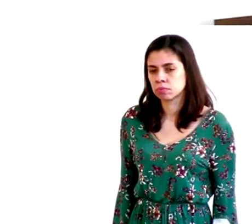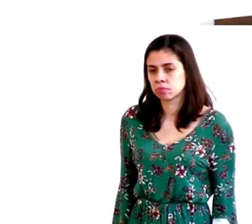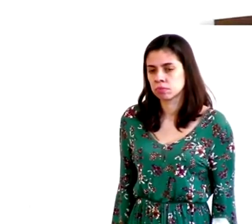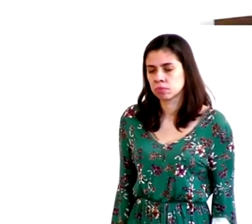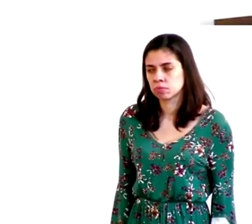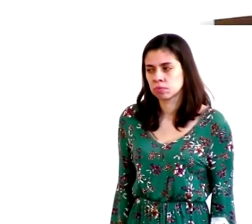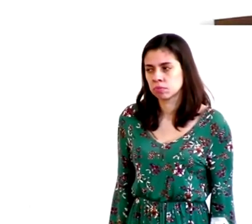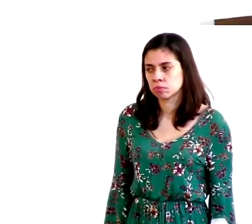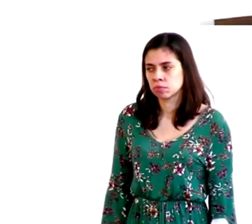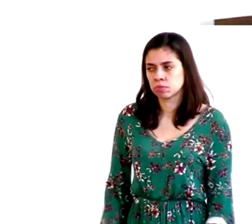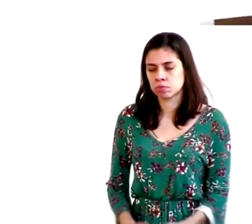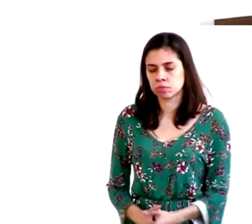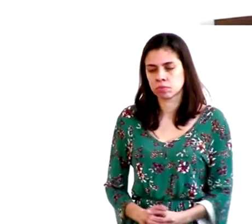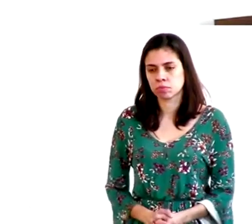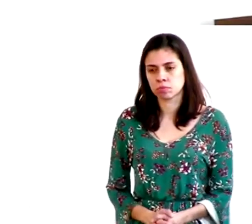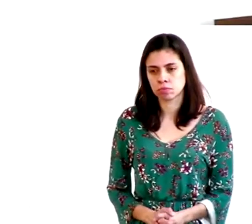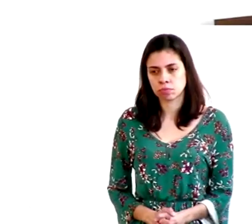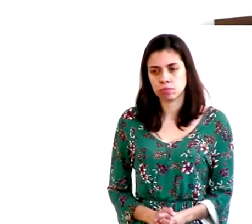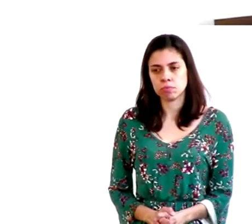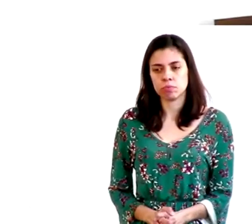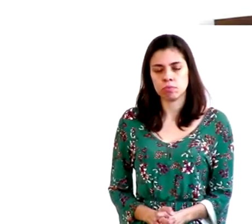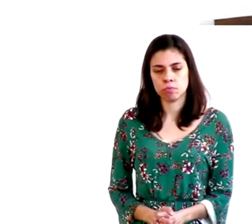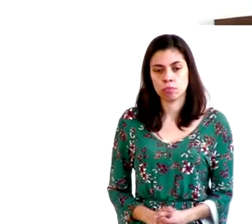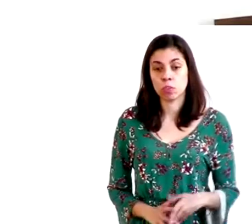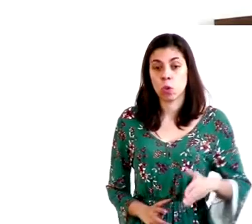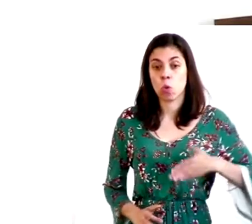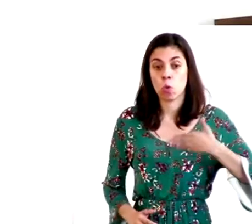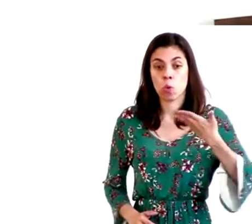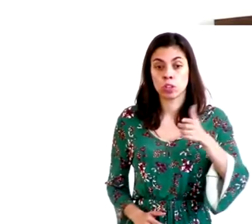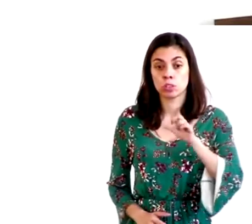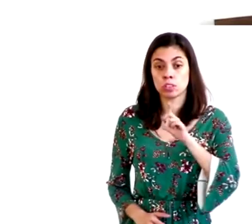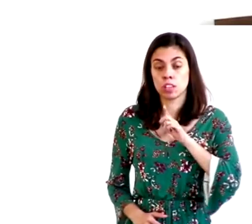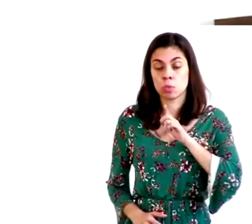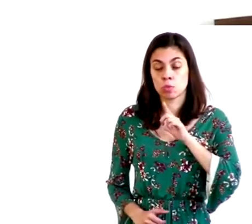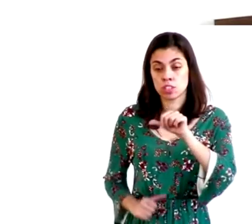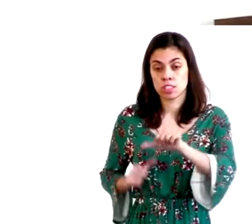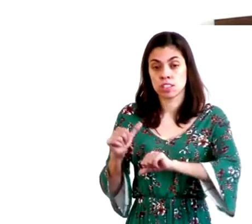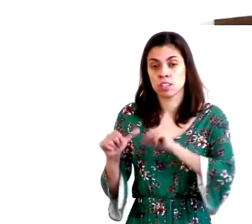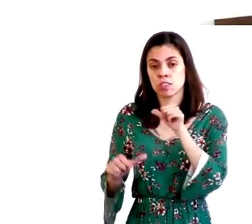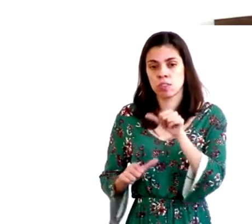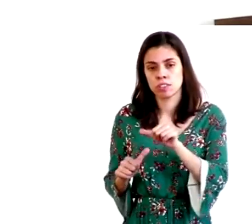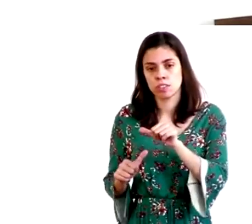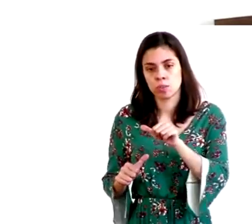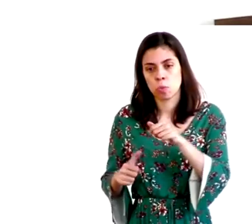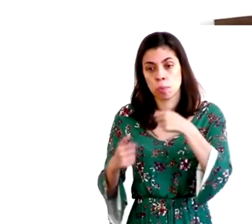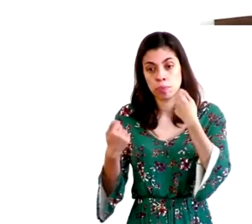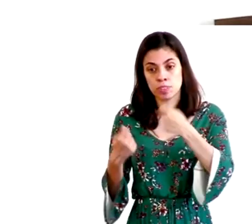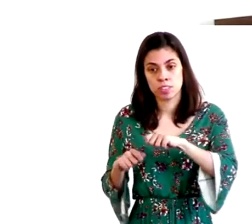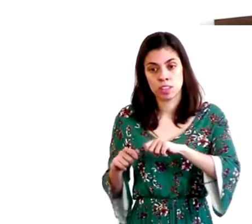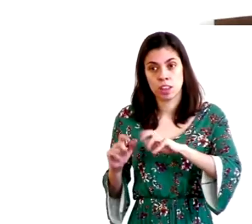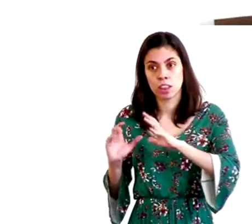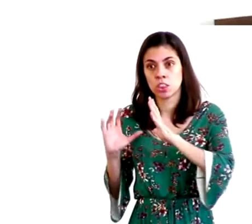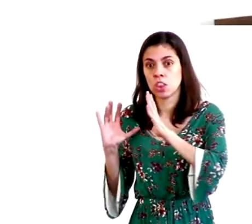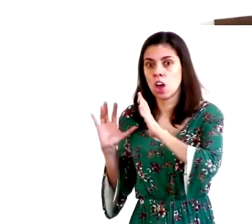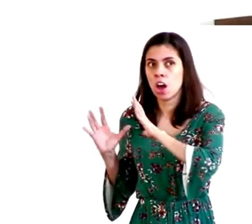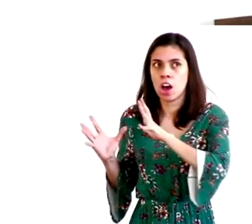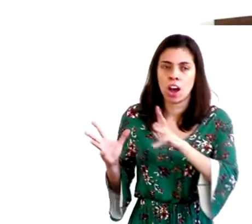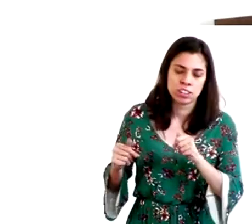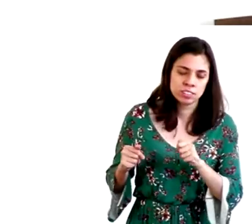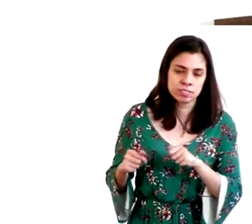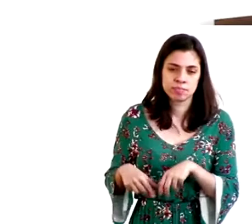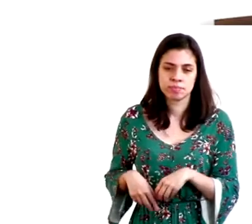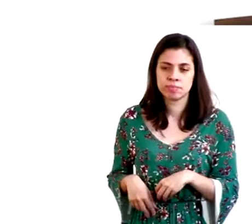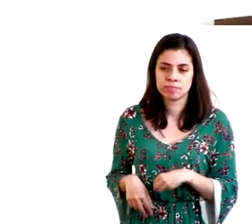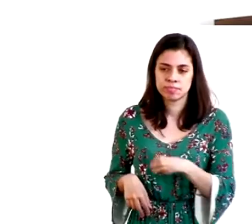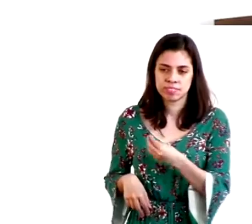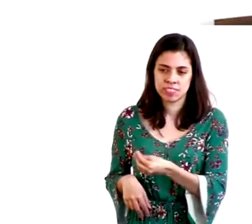Absolutamente de nem 1 milímetro. A transformação do todo de nossas vidas, de entendermos o que significa